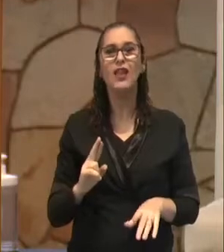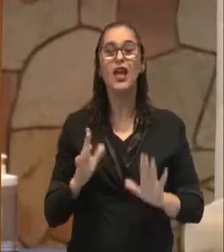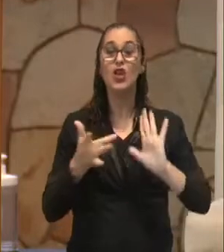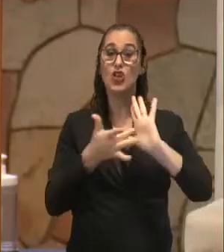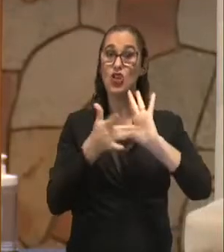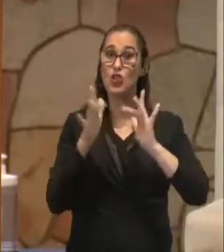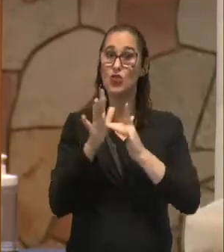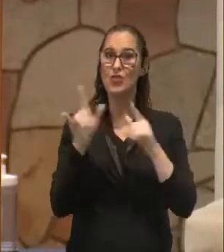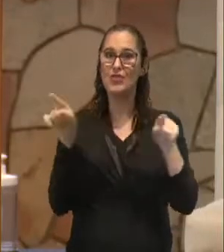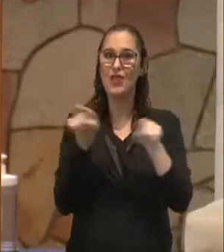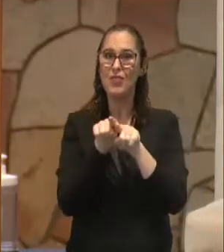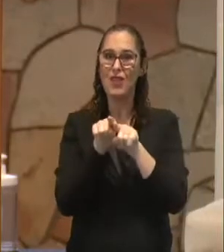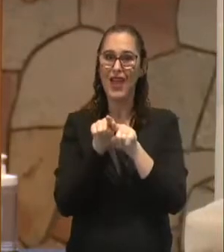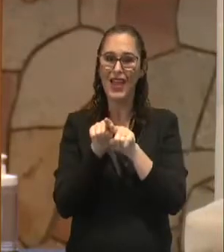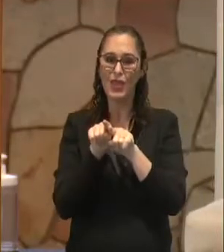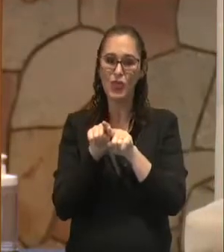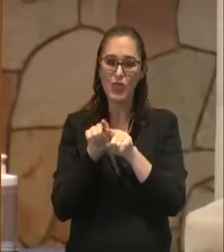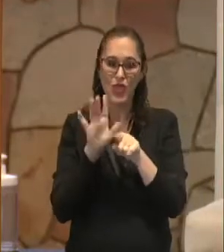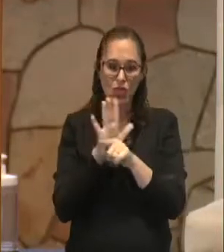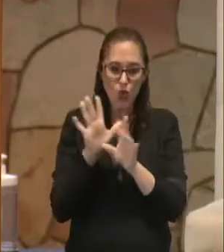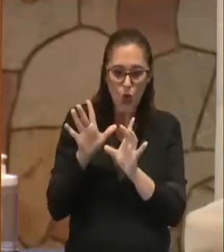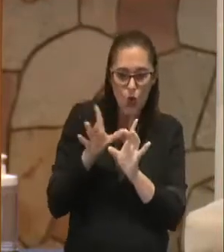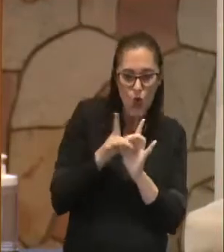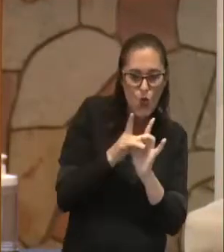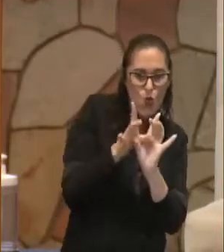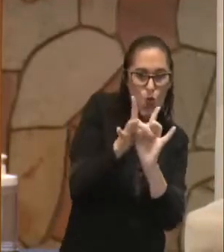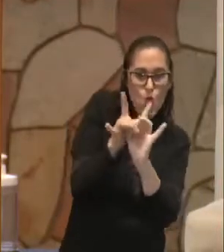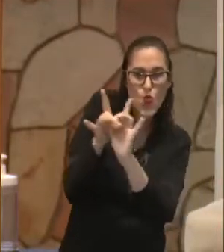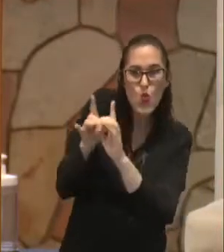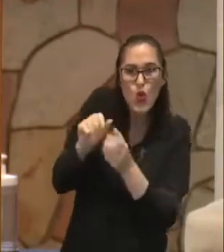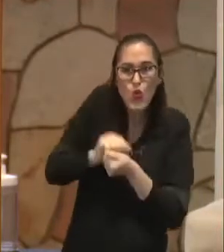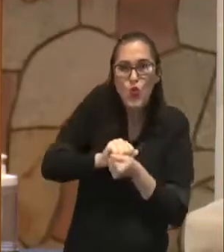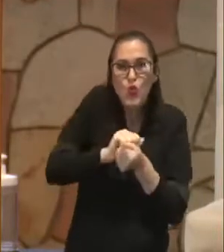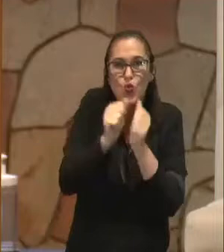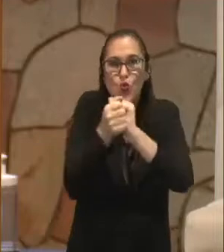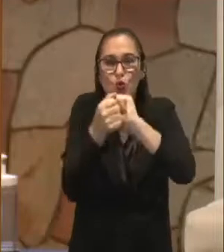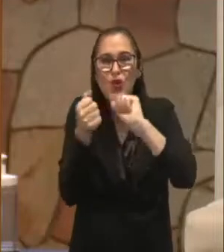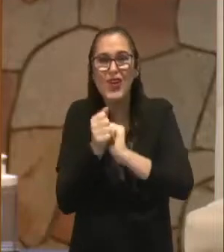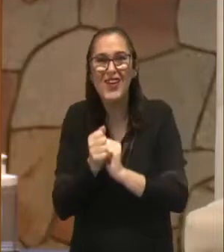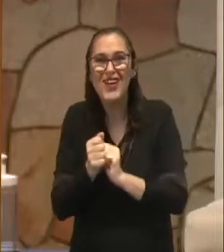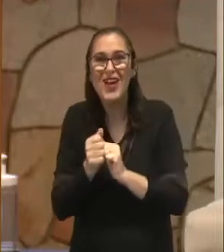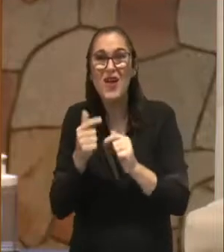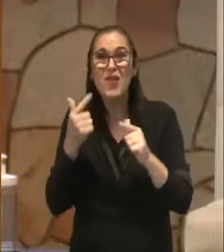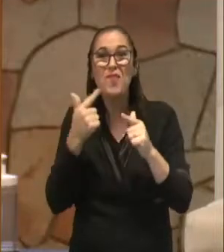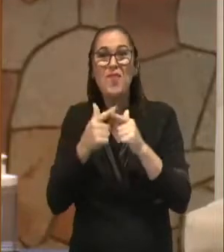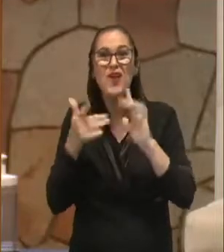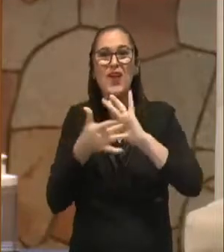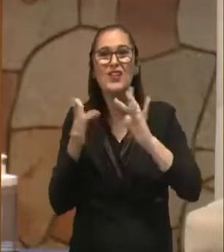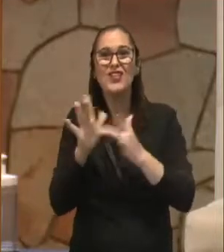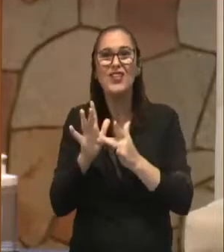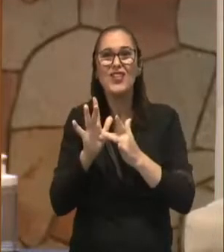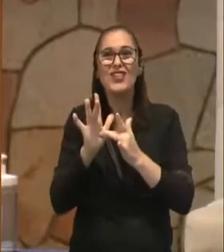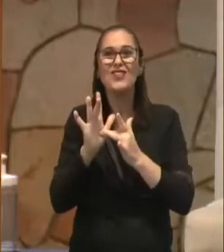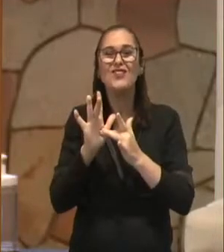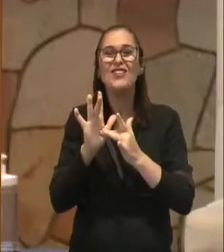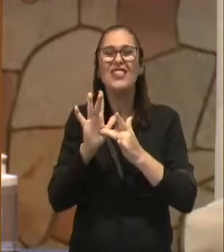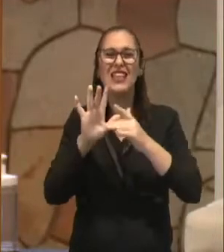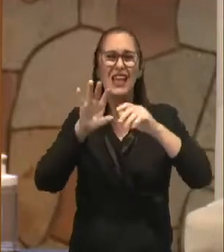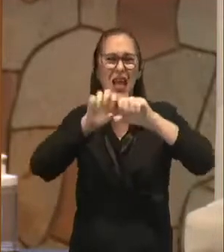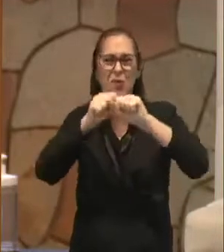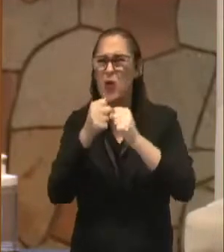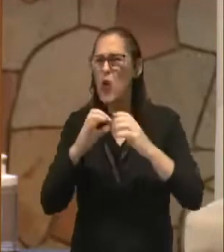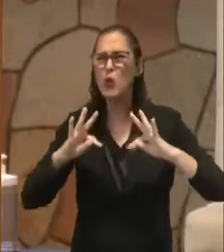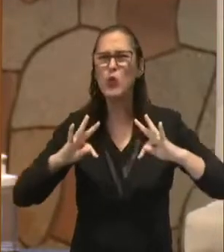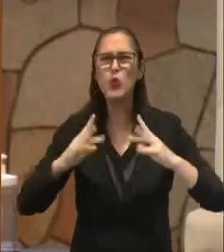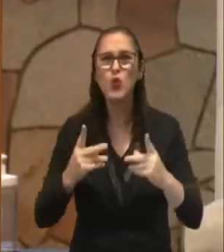nos liga, o que nos une. Nós vamos ver daqui a pouco que Ele quebrou todas as barreiras para que fôssemos um.